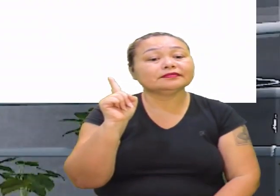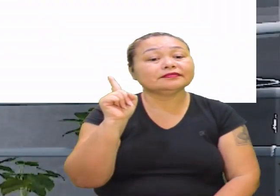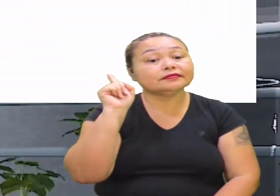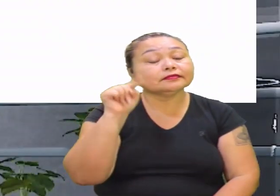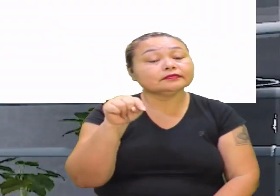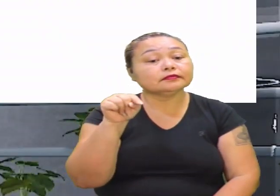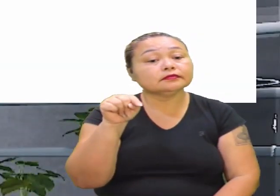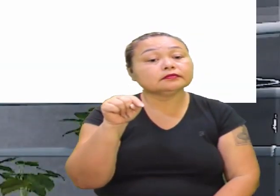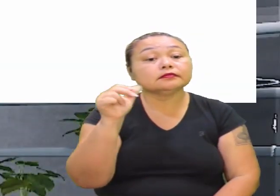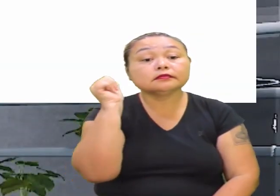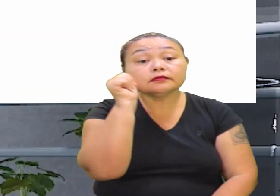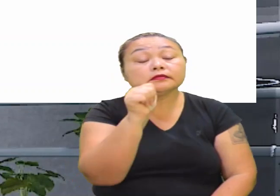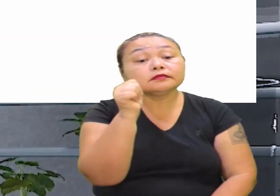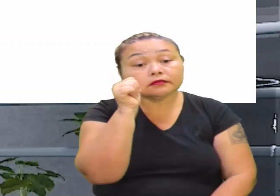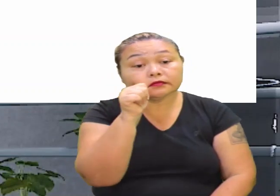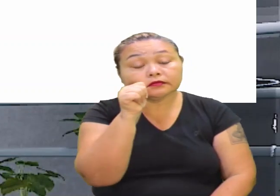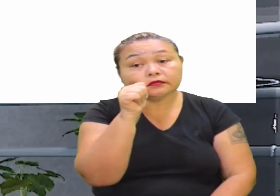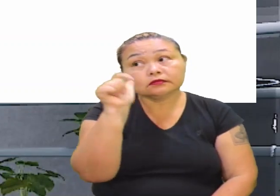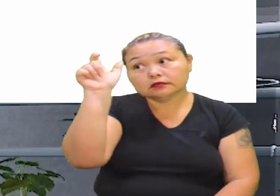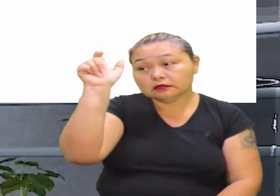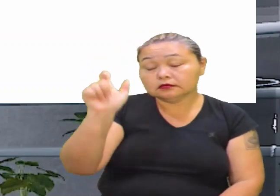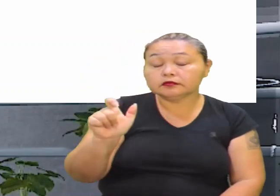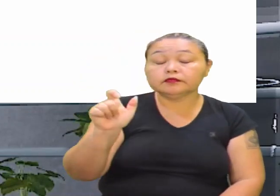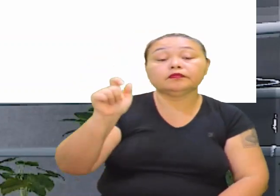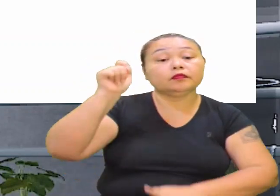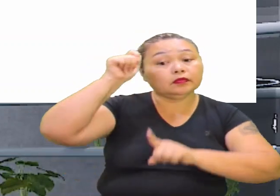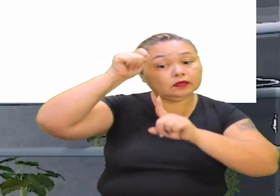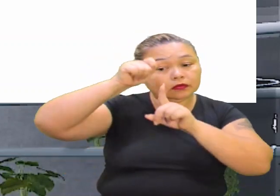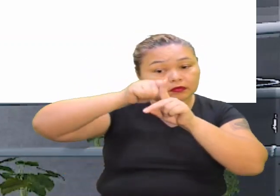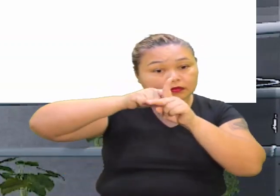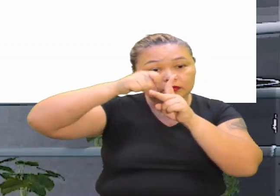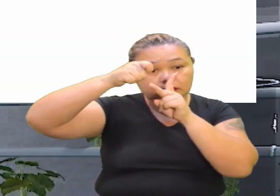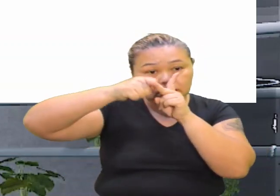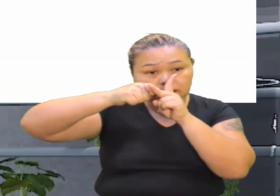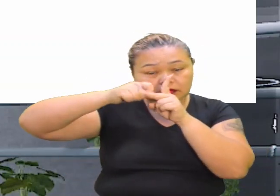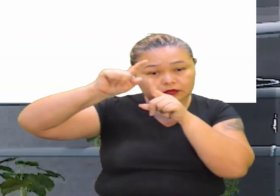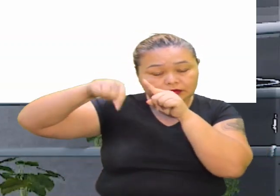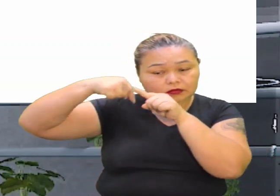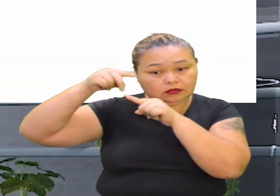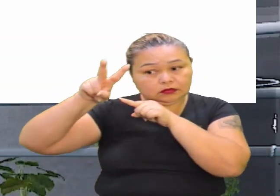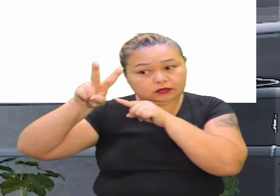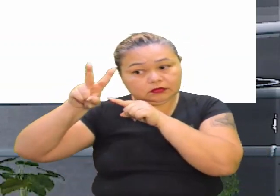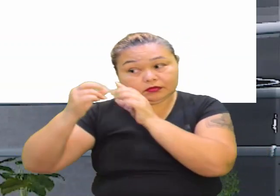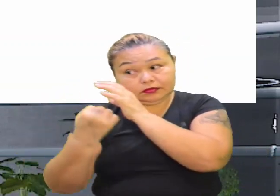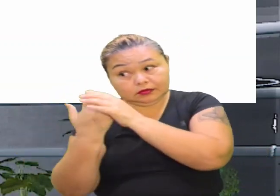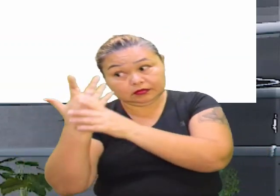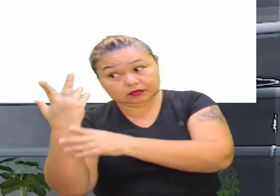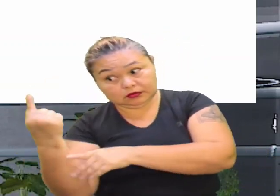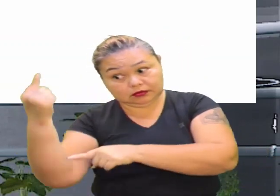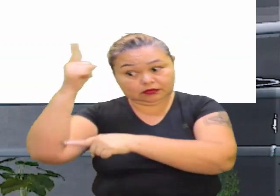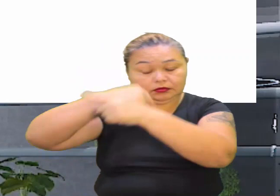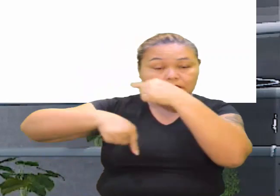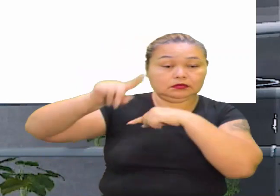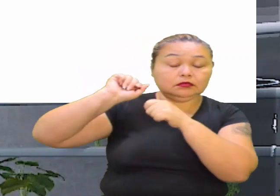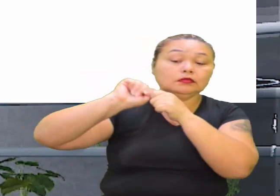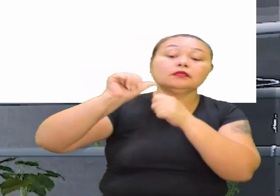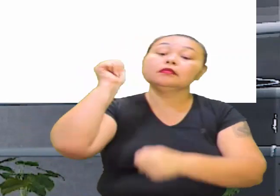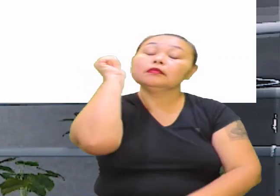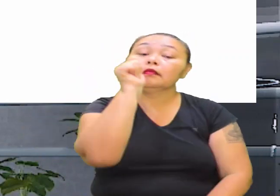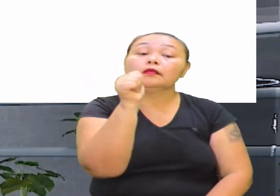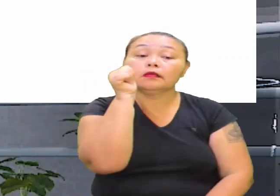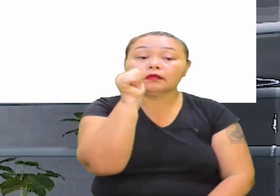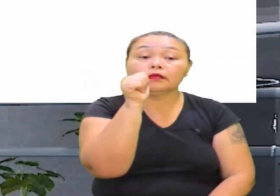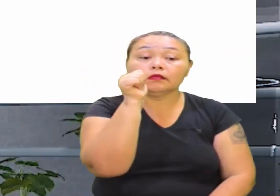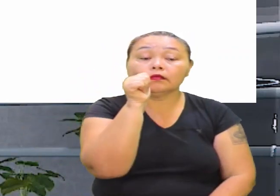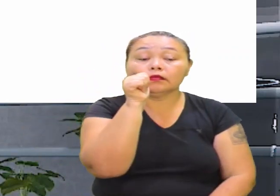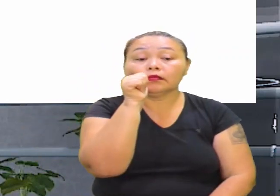Isso. A mulher, todo mês, eu já estou transpondo do vegetal para nós. A mulher, todo mês,